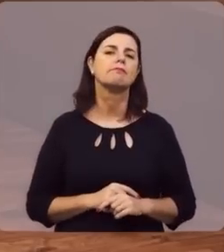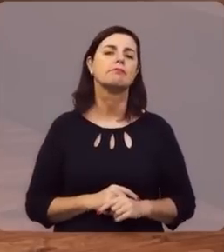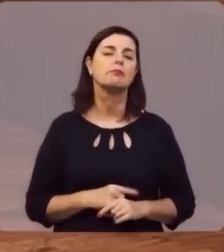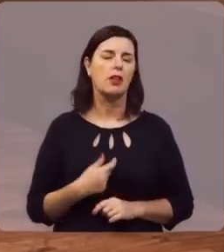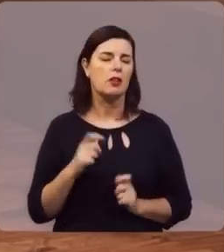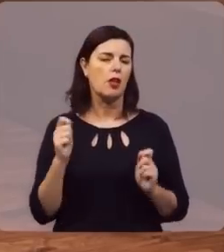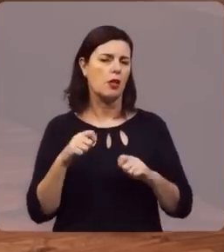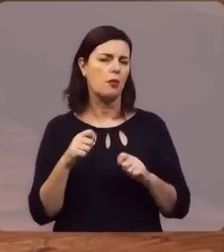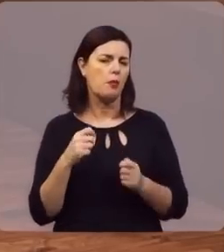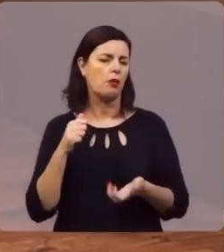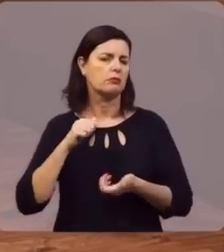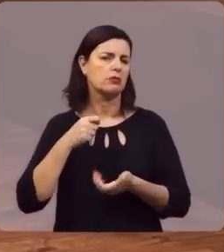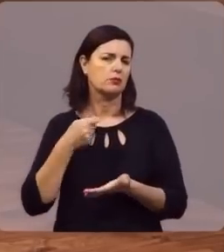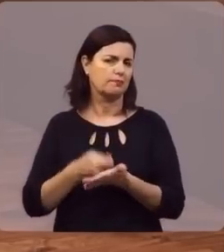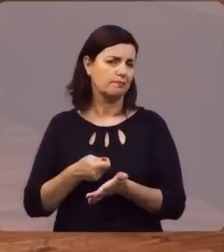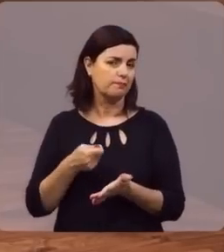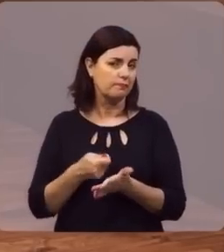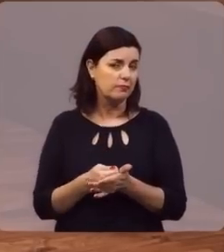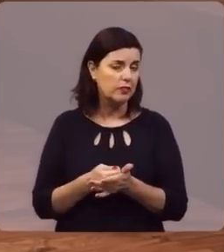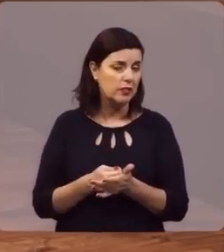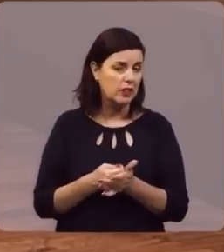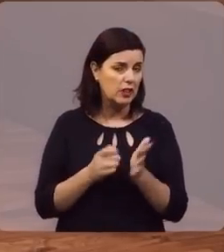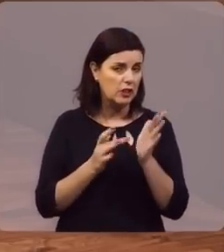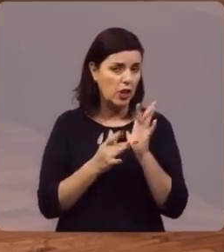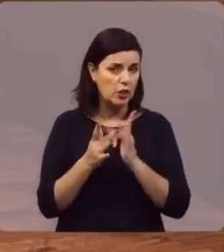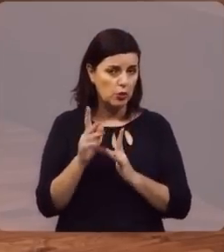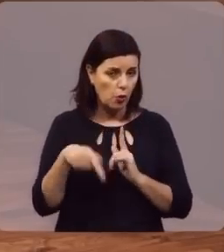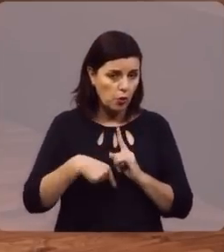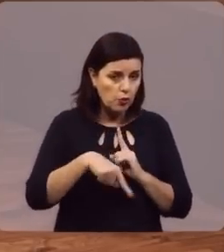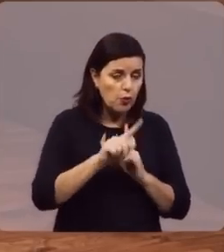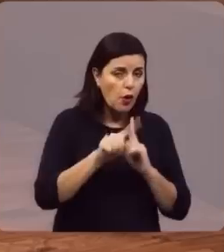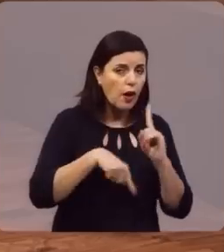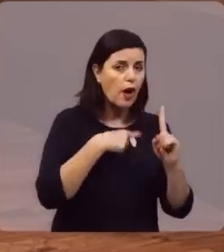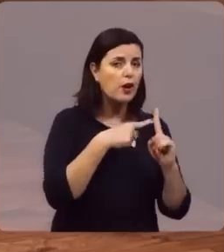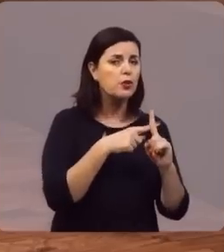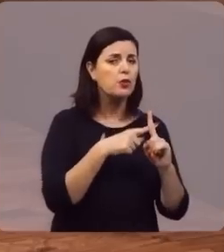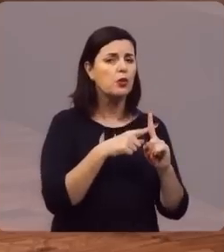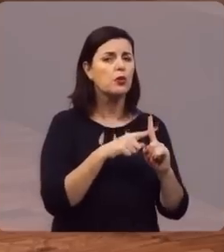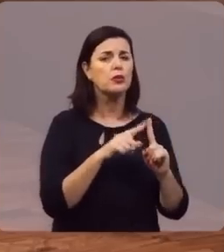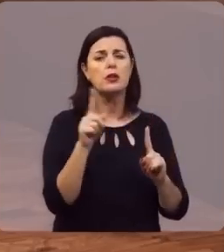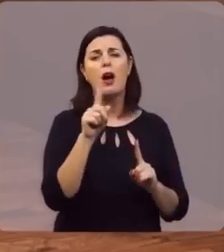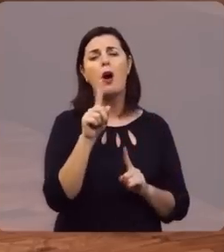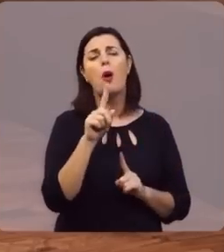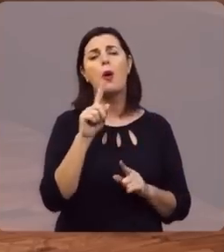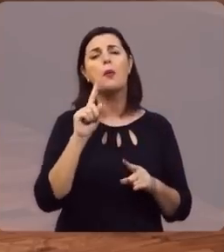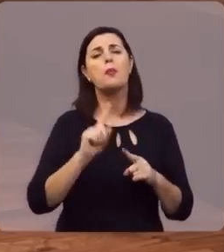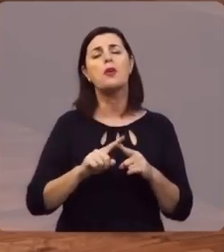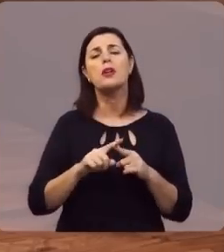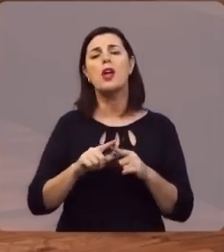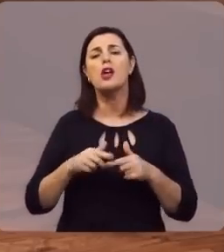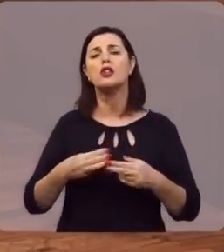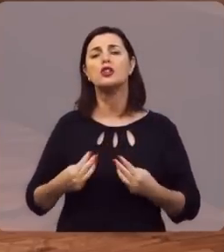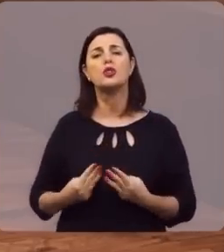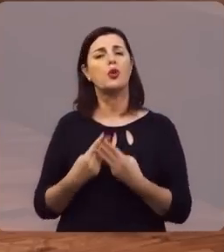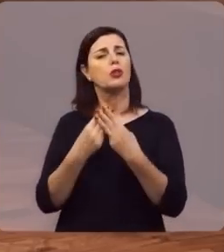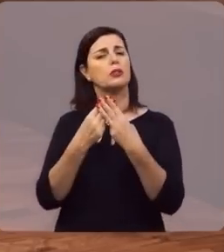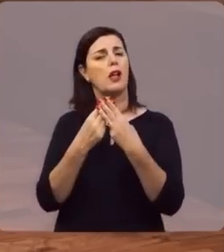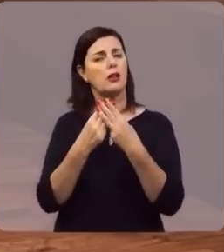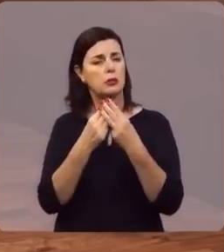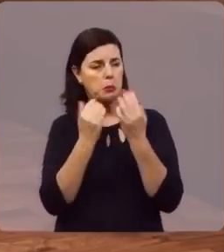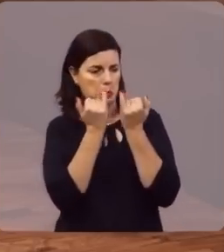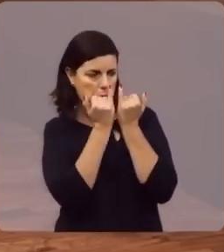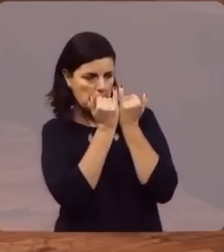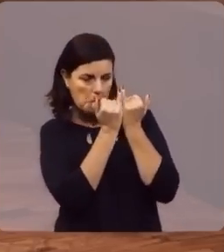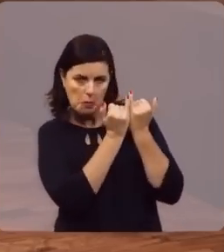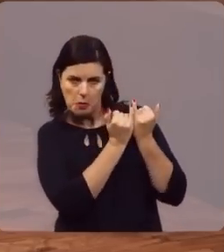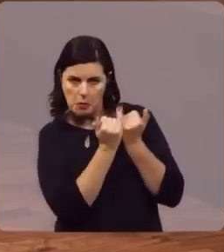e eu posso lhe garantir que que levou Jesus a cruz não foram os judeus com a